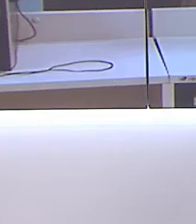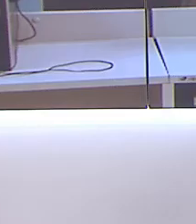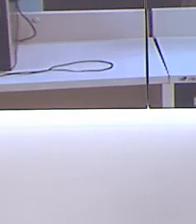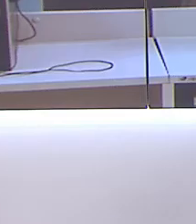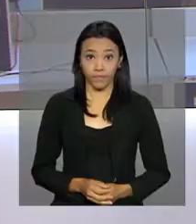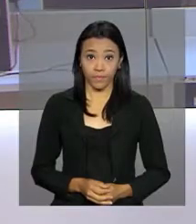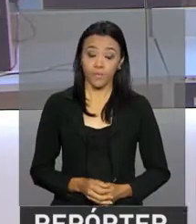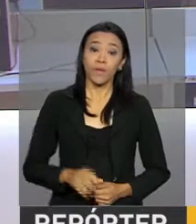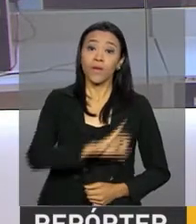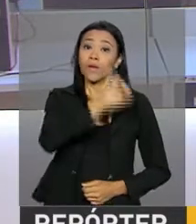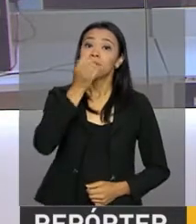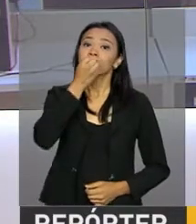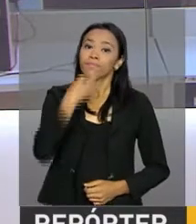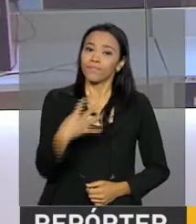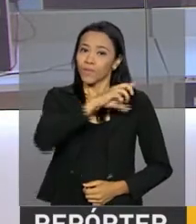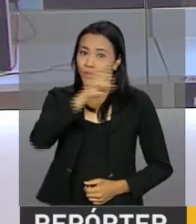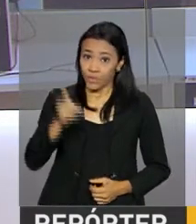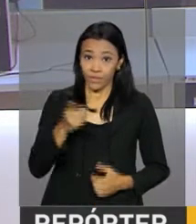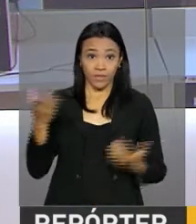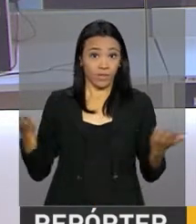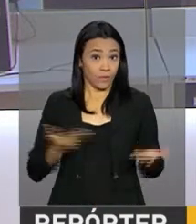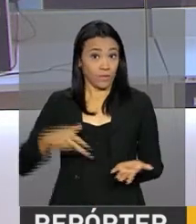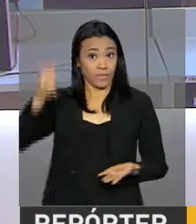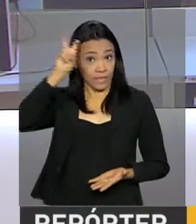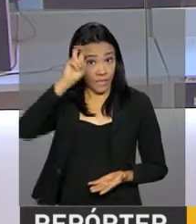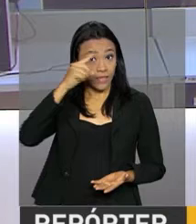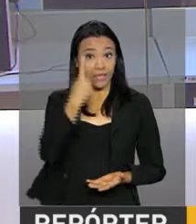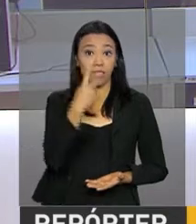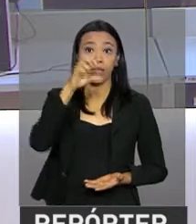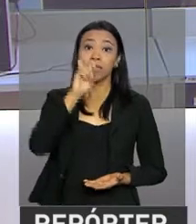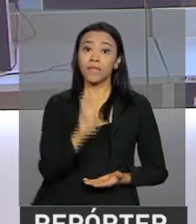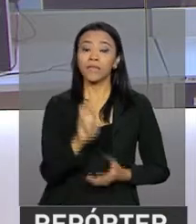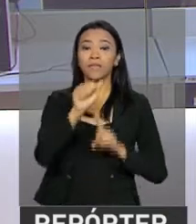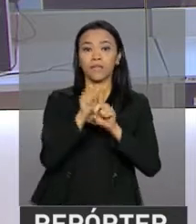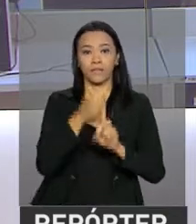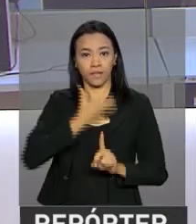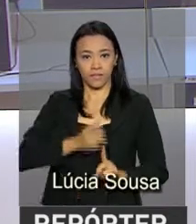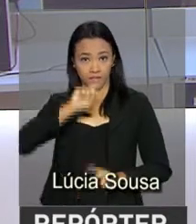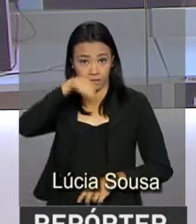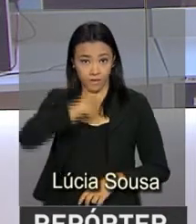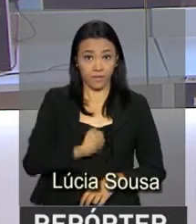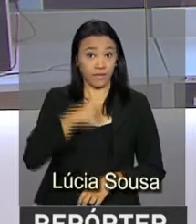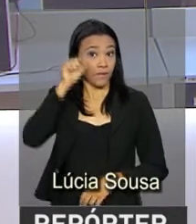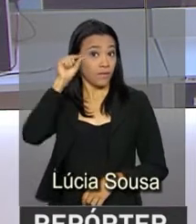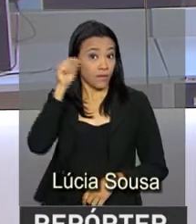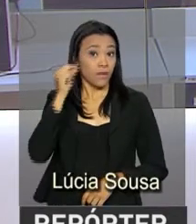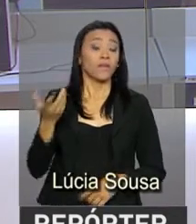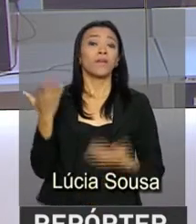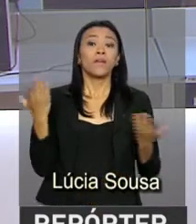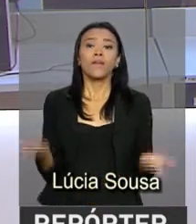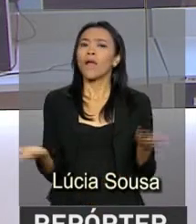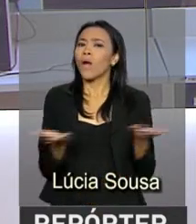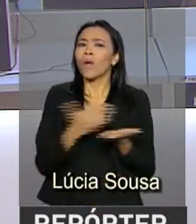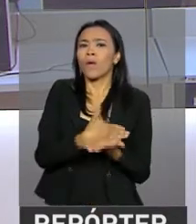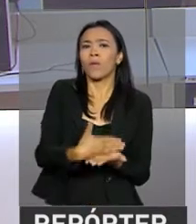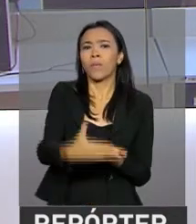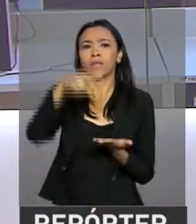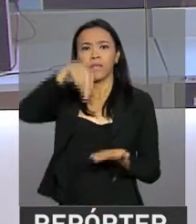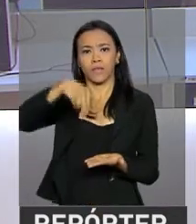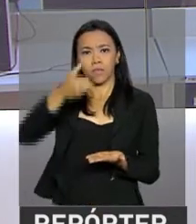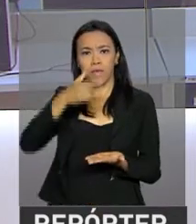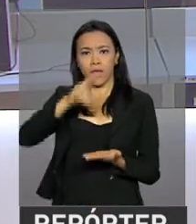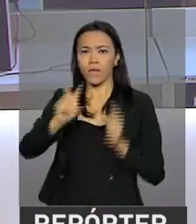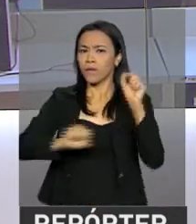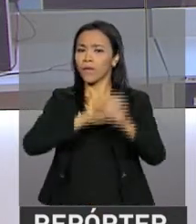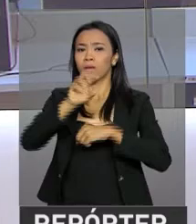olá bom dia pra você quinta feira 15 de dezembro eu sou renata corsini e o repórter nbr começa agora